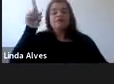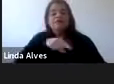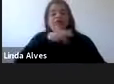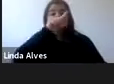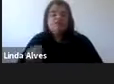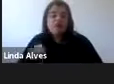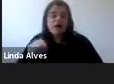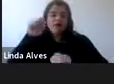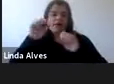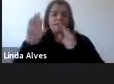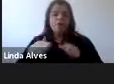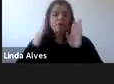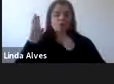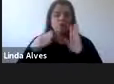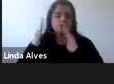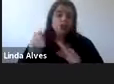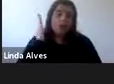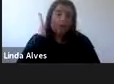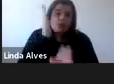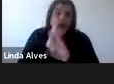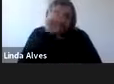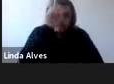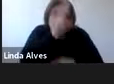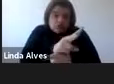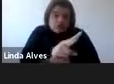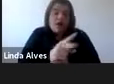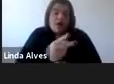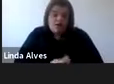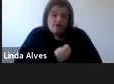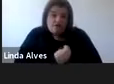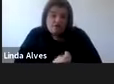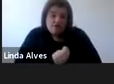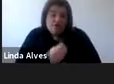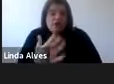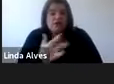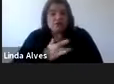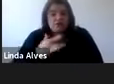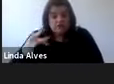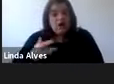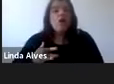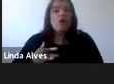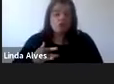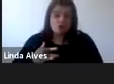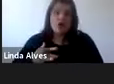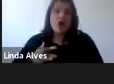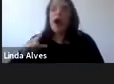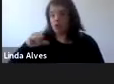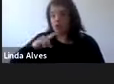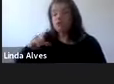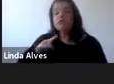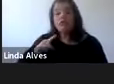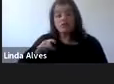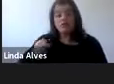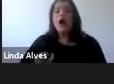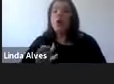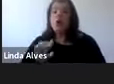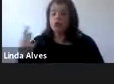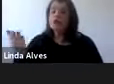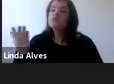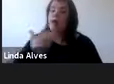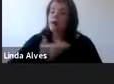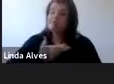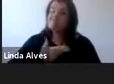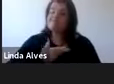à saúde dos trabalhadores e à vida também, que inclusive tivemos companheiros nossos que, aí da fábrica Volkswagen, o companheiro perdeu a